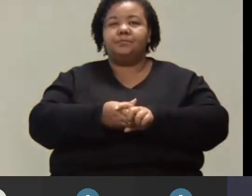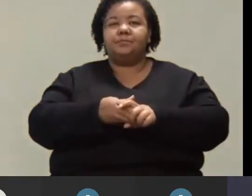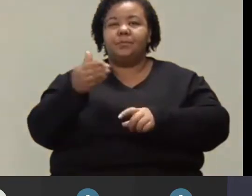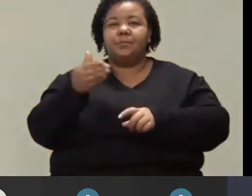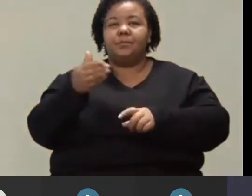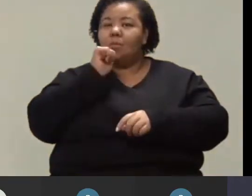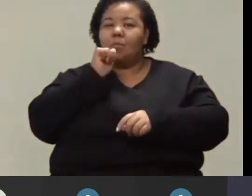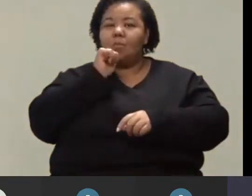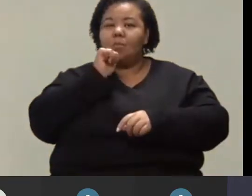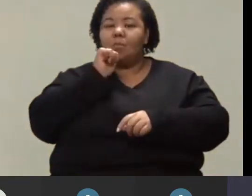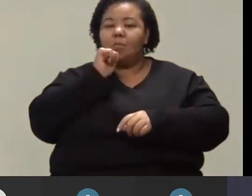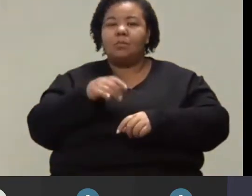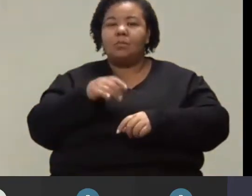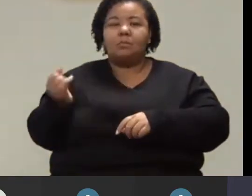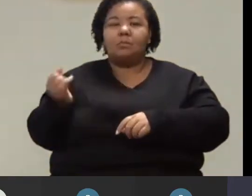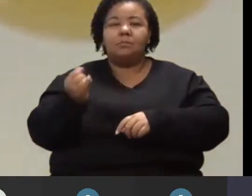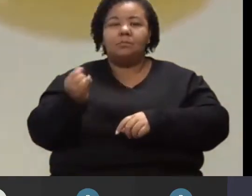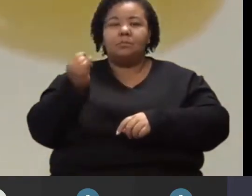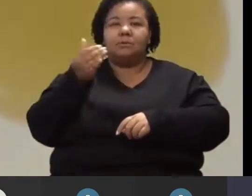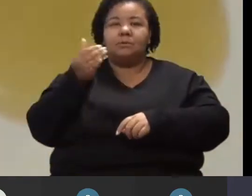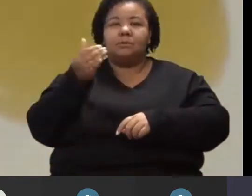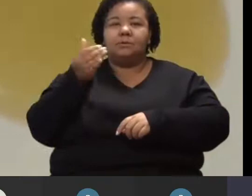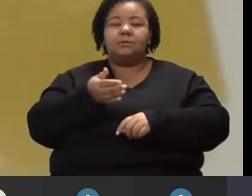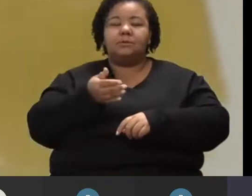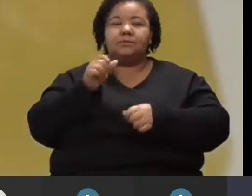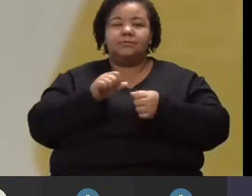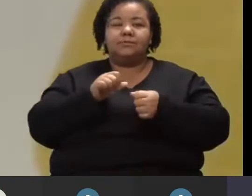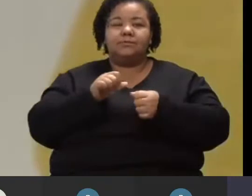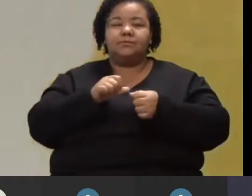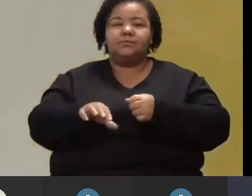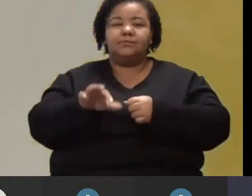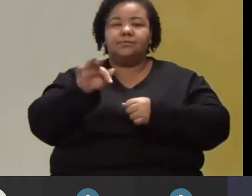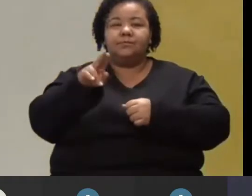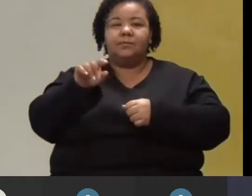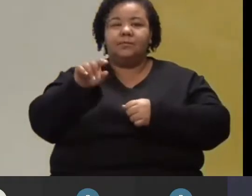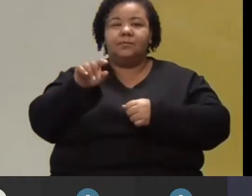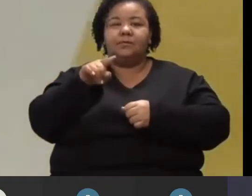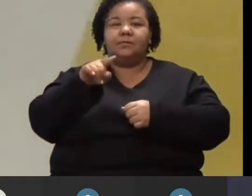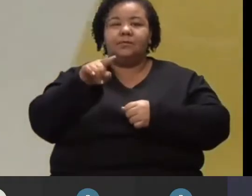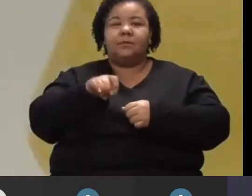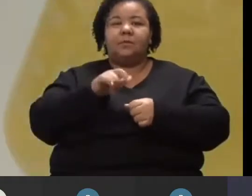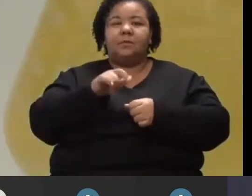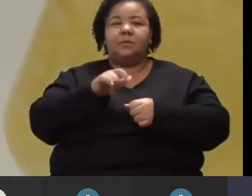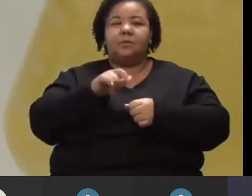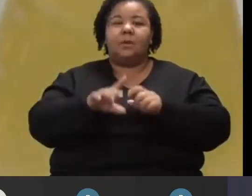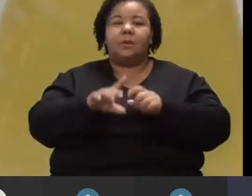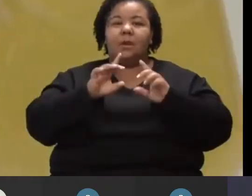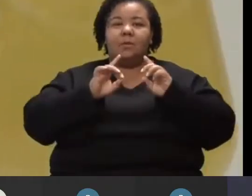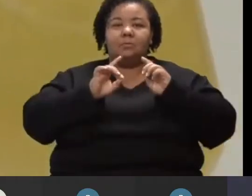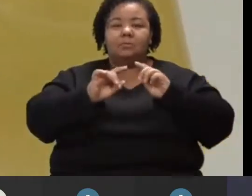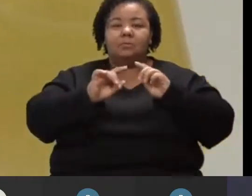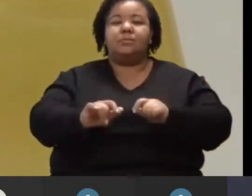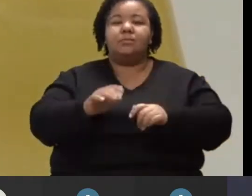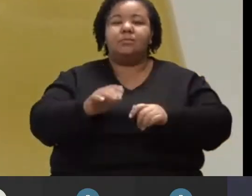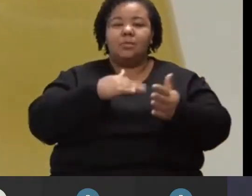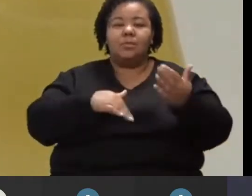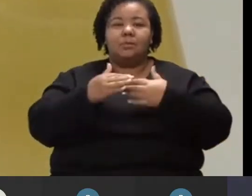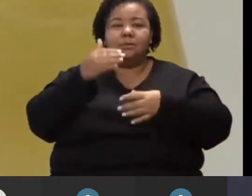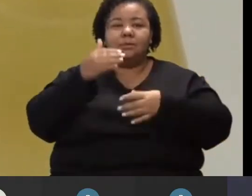que não está fundido. Então é muito importante você realizar a fusão para dissolver completamente o meio de